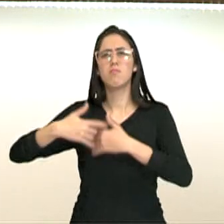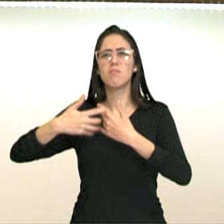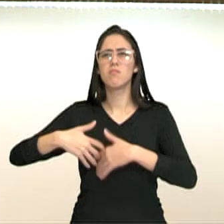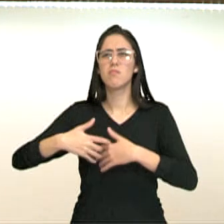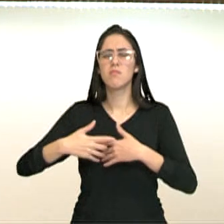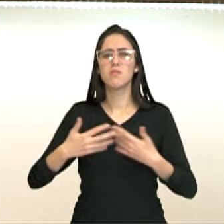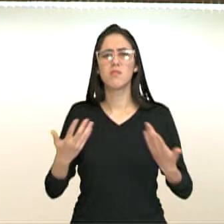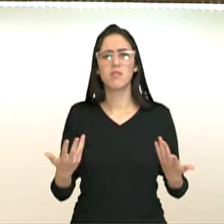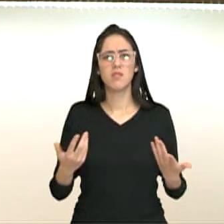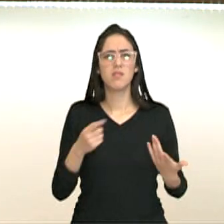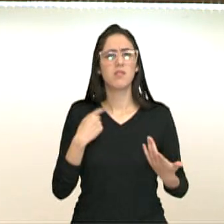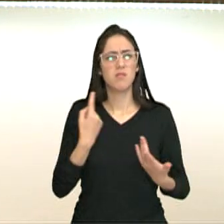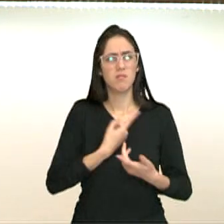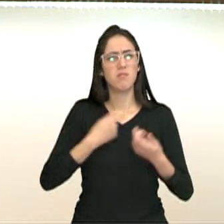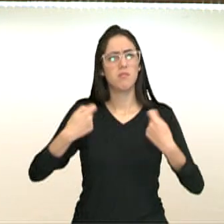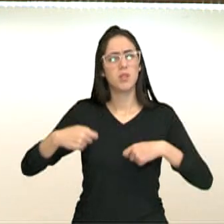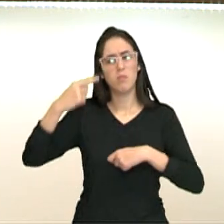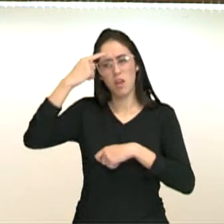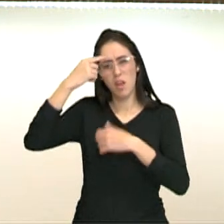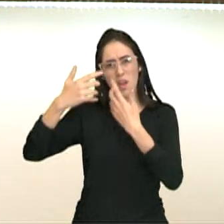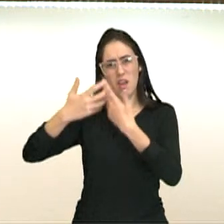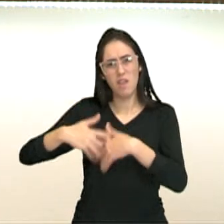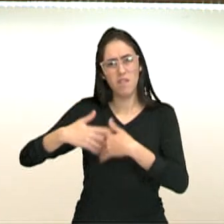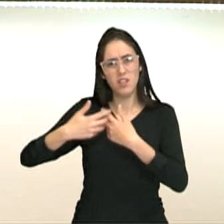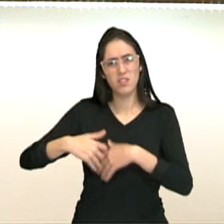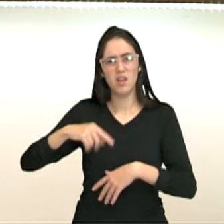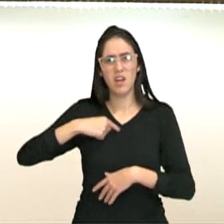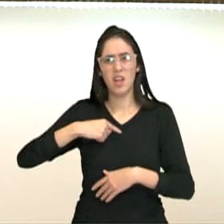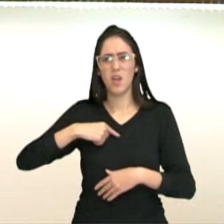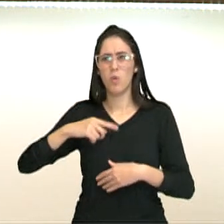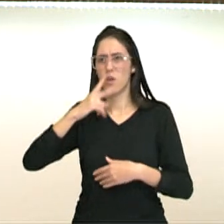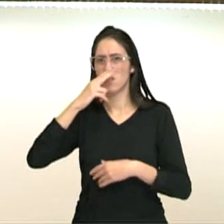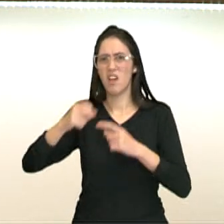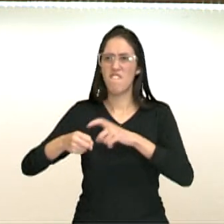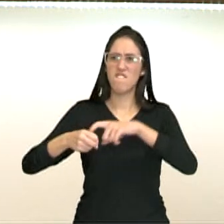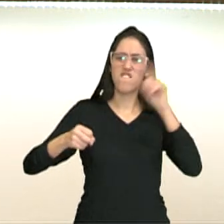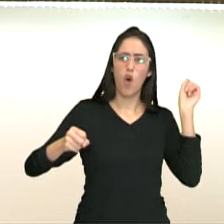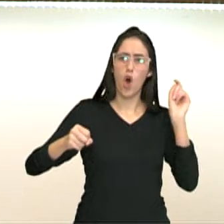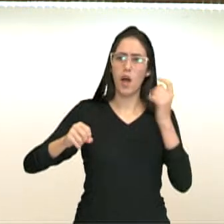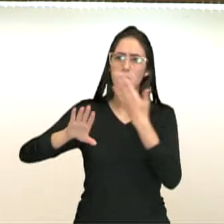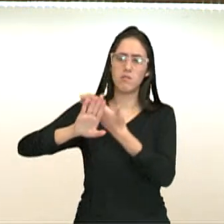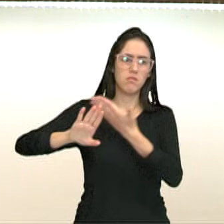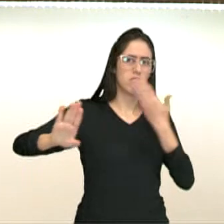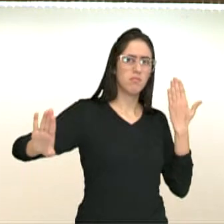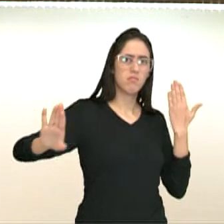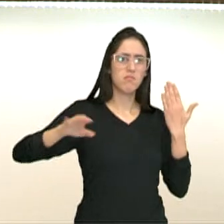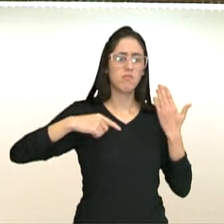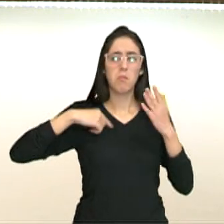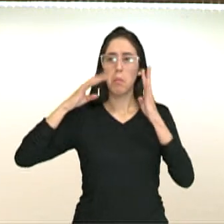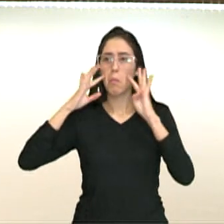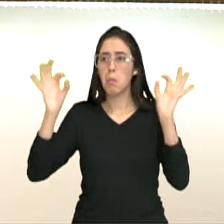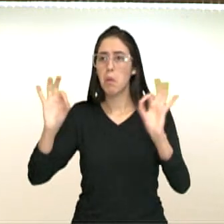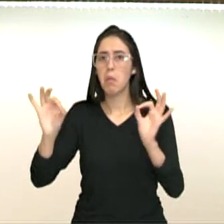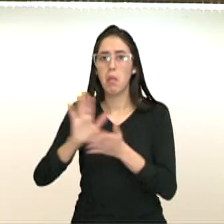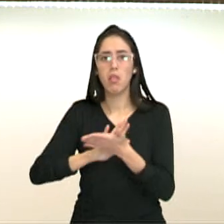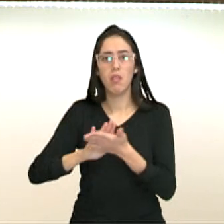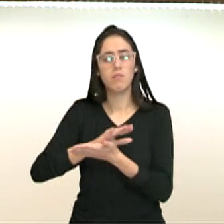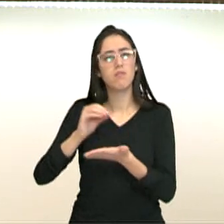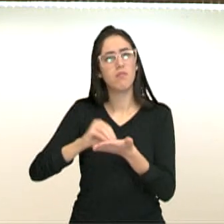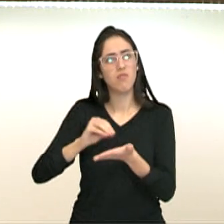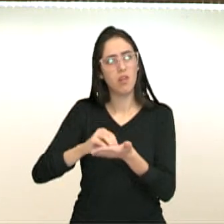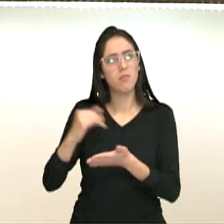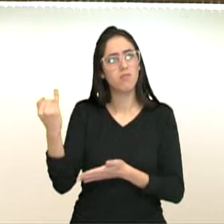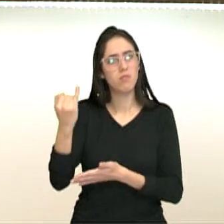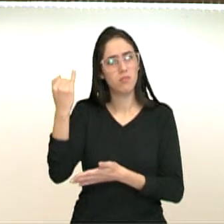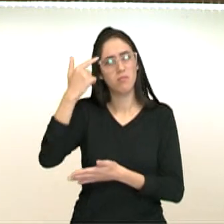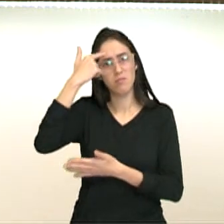pouco dessa ideia de que eu estou alienado, de que eu estou fora, de que eu não posso pensar esse mundo que se apresenta diante de mim,